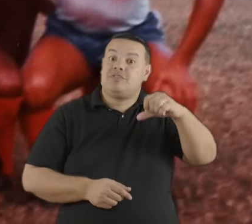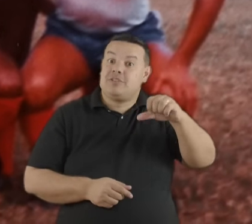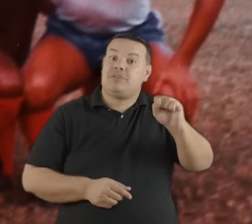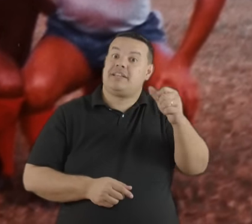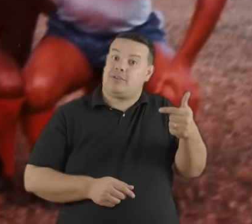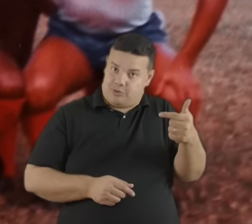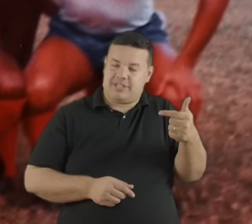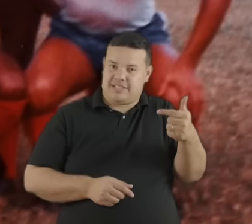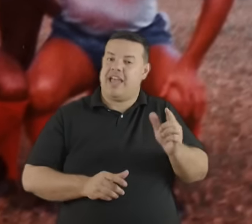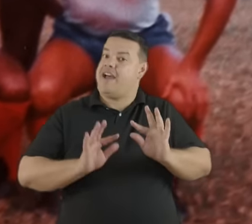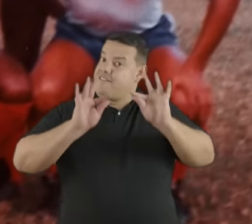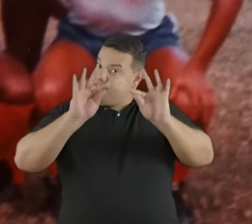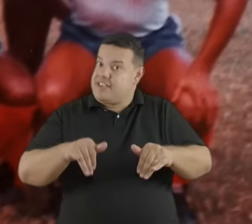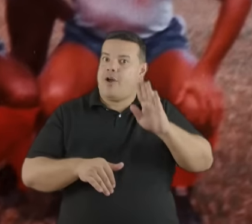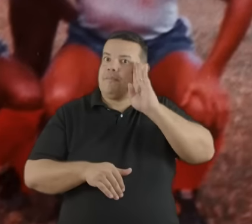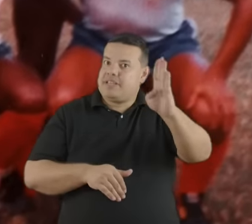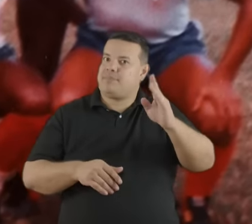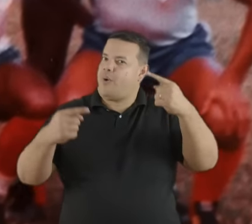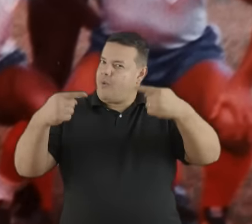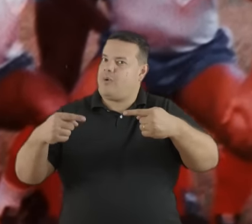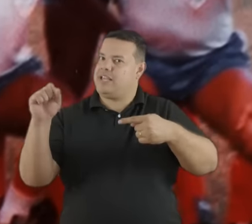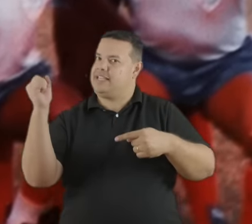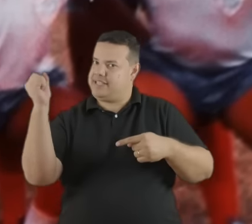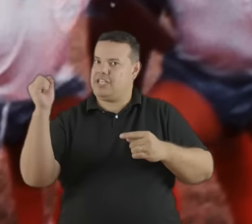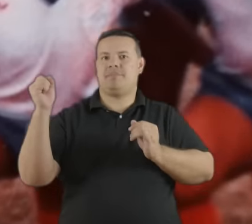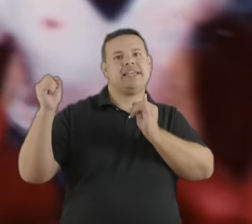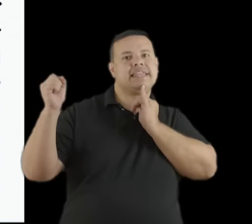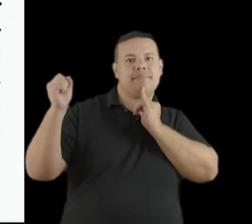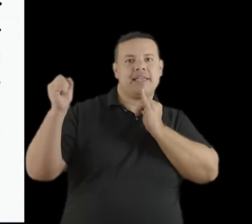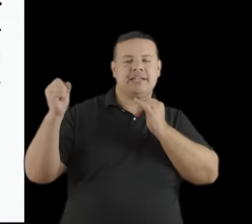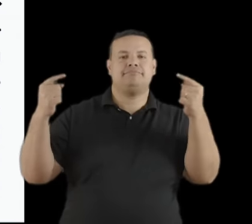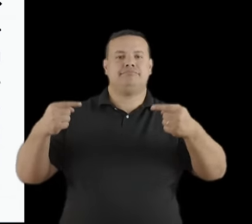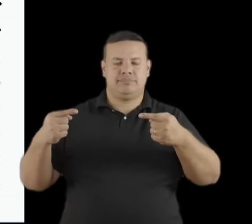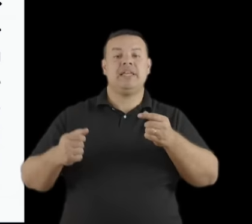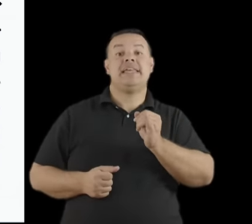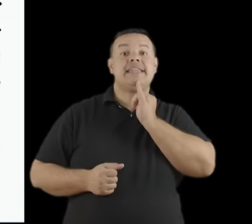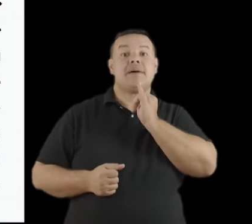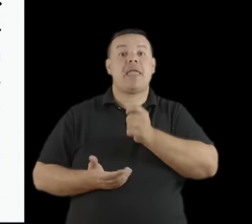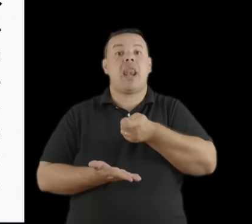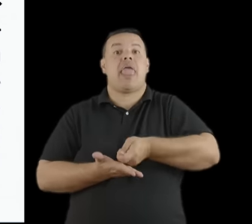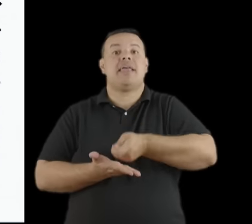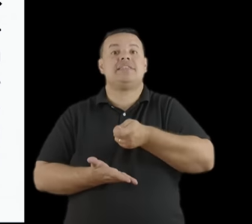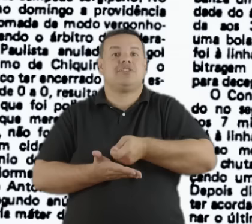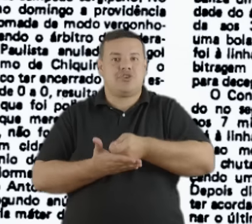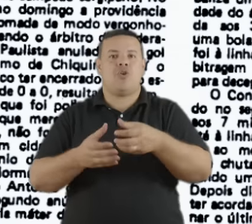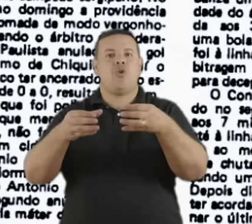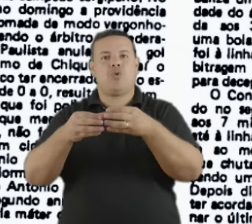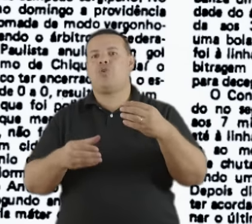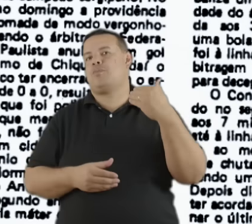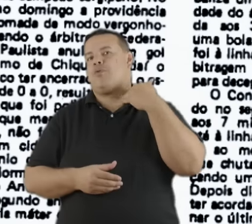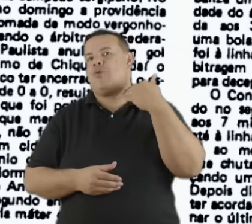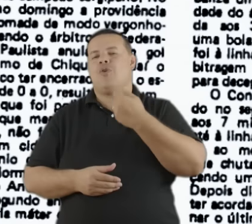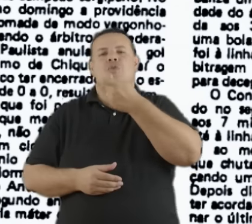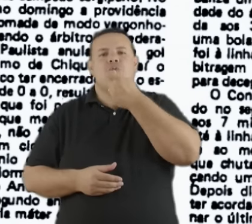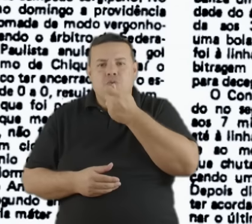dezembro de 1982, contra o Clube Esportivo Sergipe. O Itabaiana exigiu arbitragem da FIFA, informando que